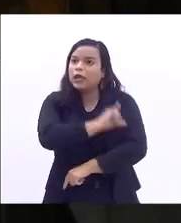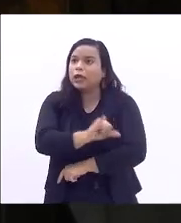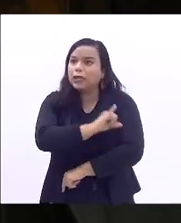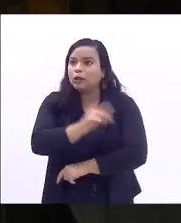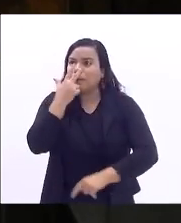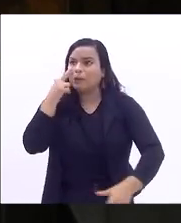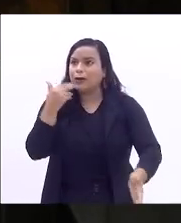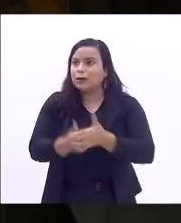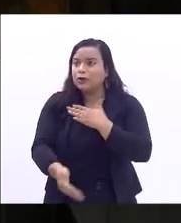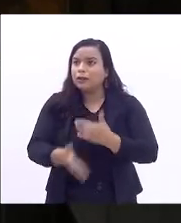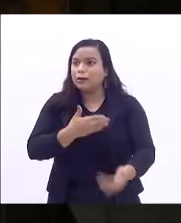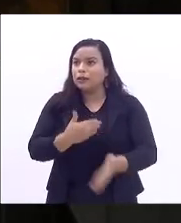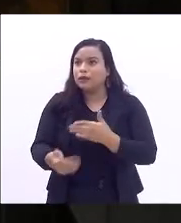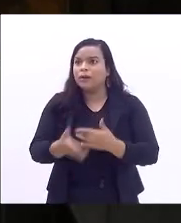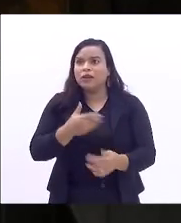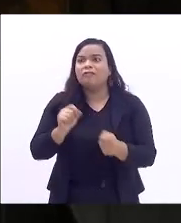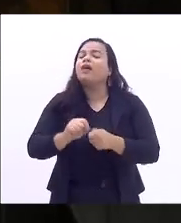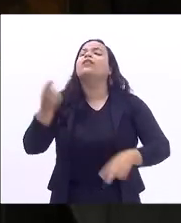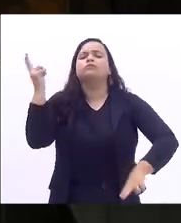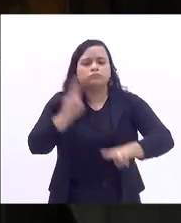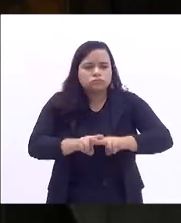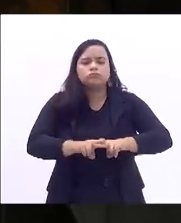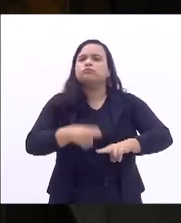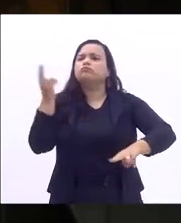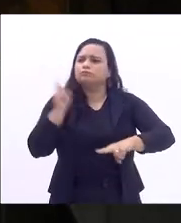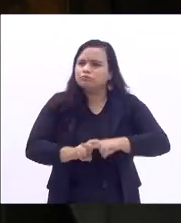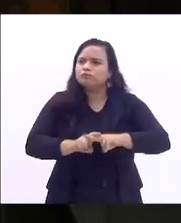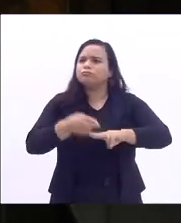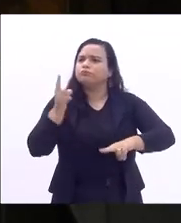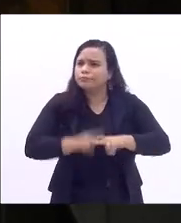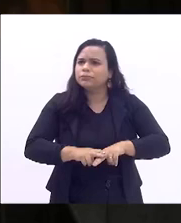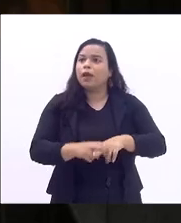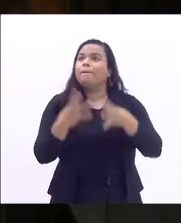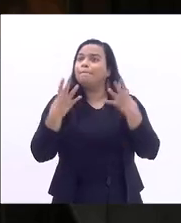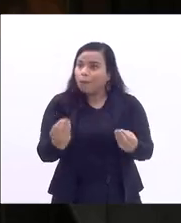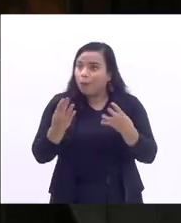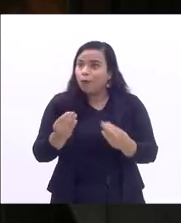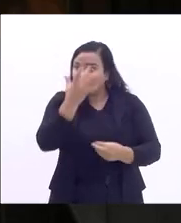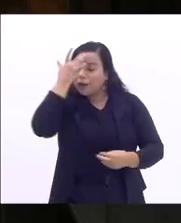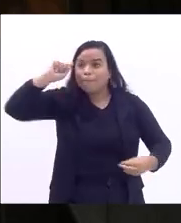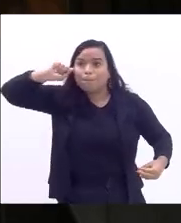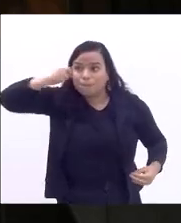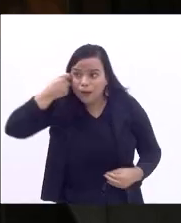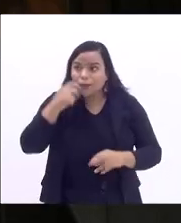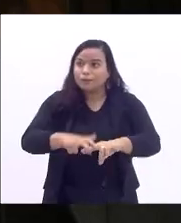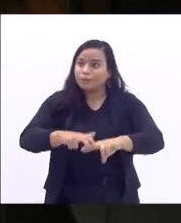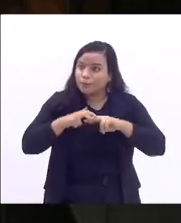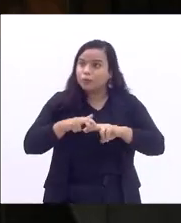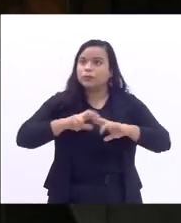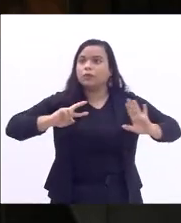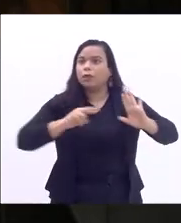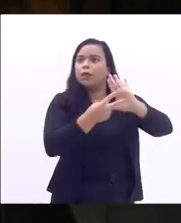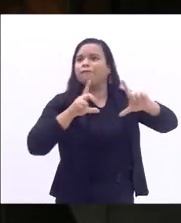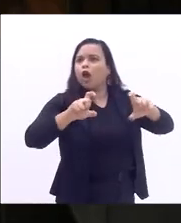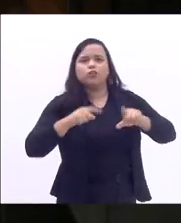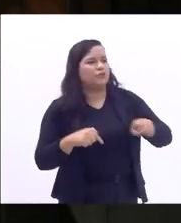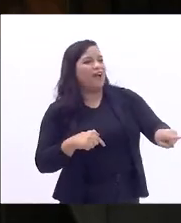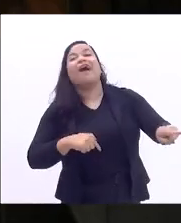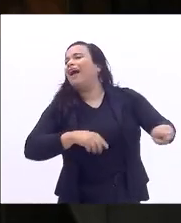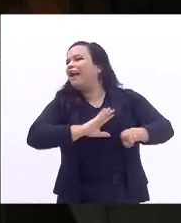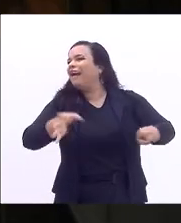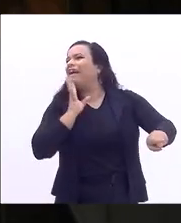outros estados que faz o contrário se prende e se Prende muito e se prende Os Pretos por mero reconhecimento fotográfico